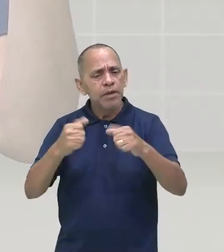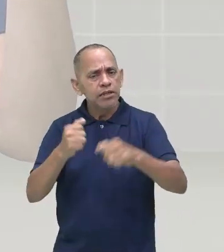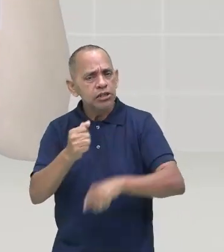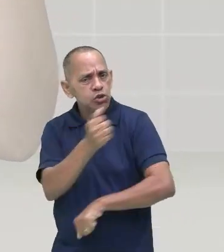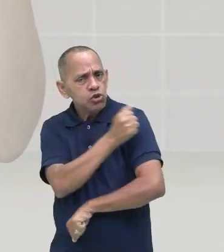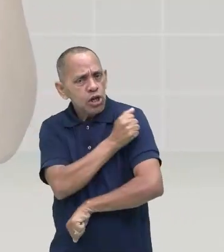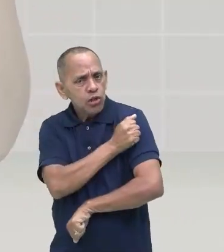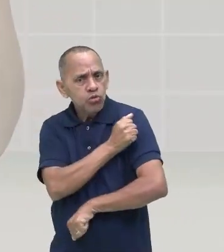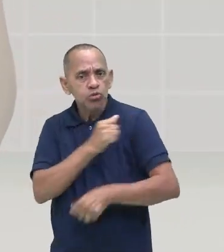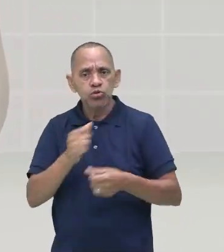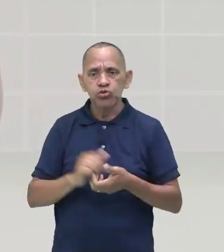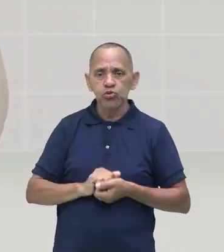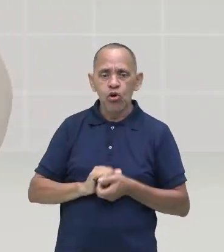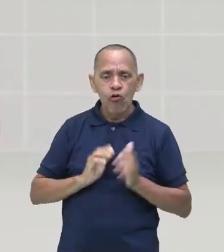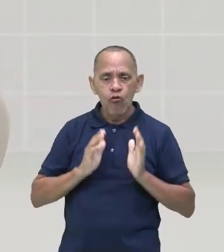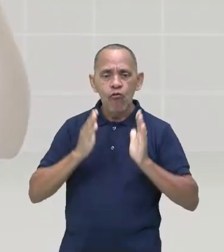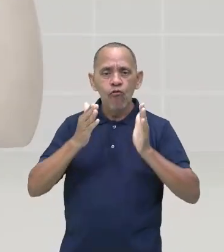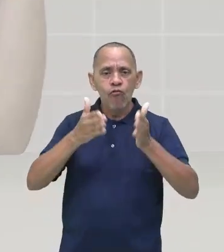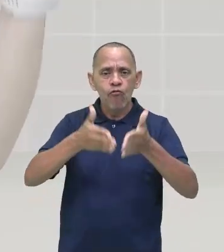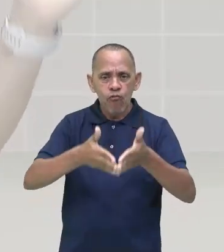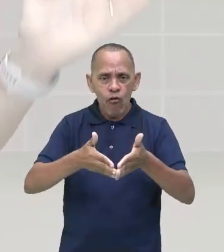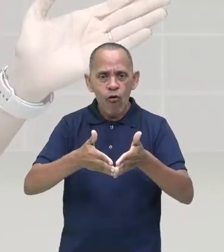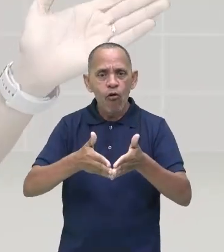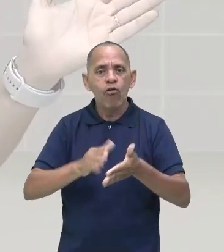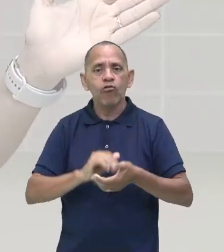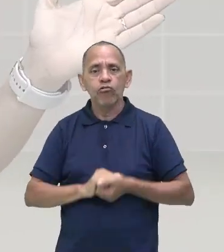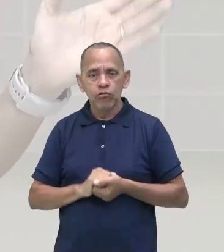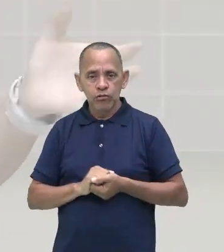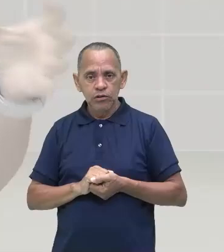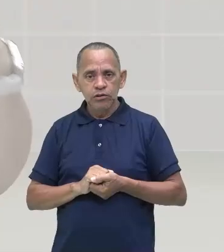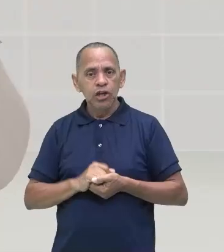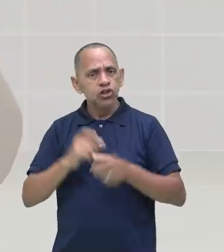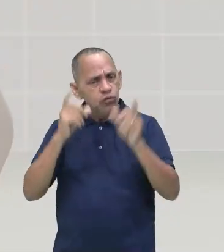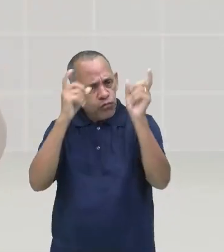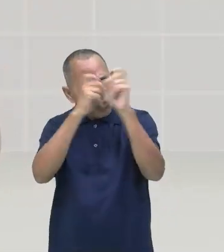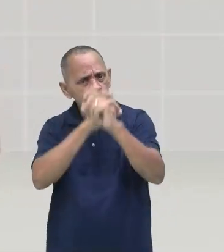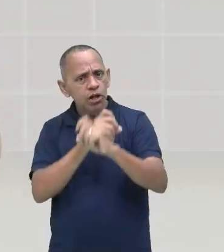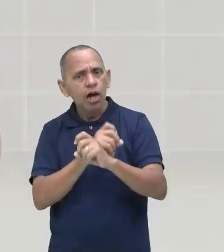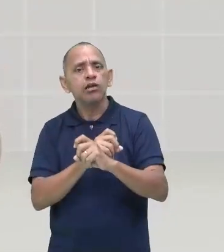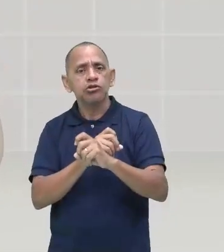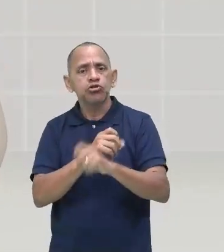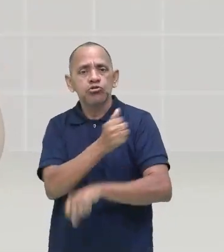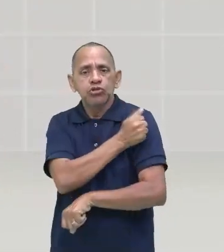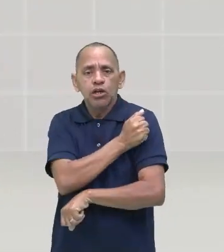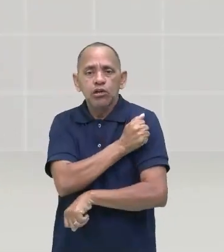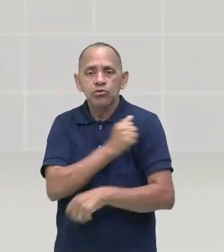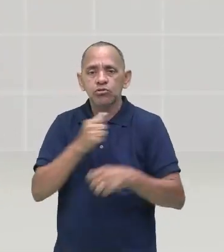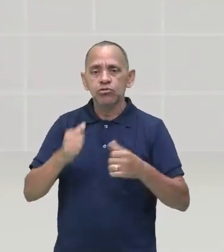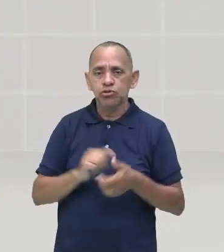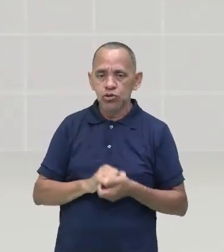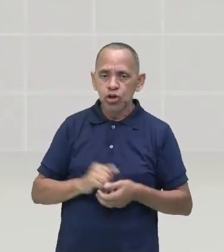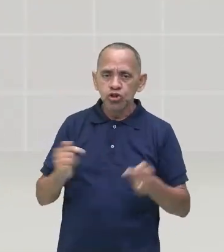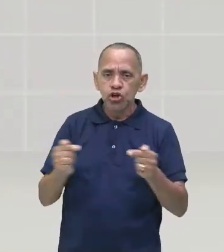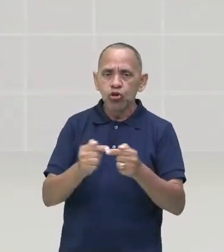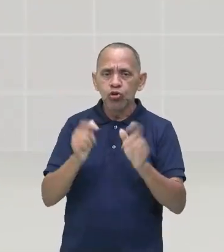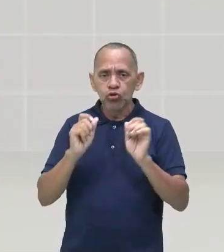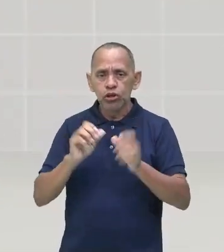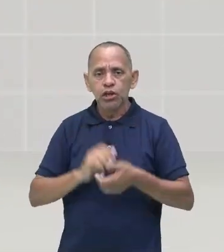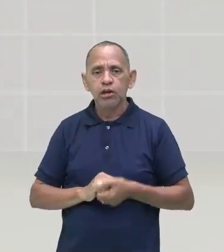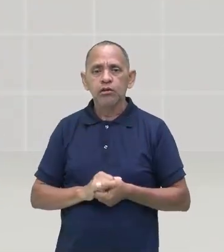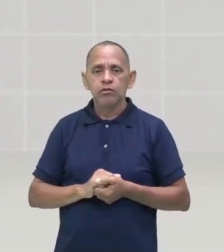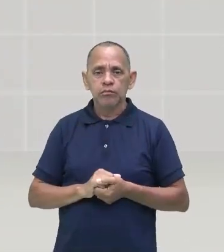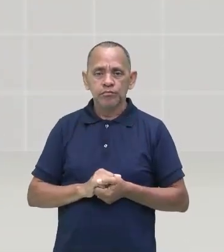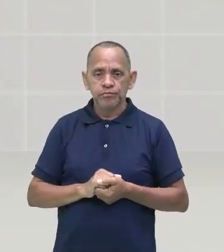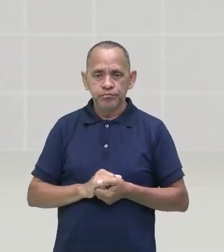com foco nessas necessidades, alinhadas ao currículo repriorizado, e aí nós vamos fazer o primeiro ciclo da avaliação